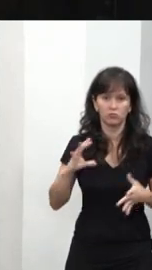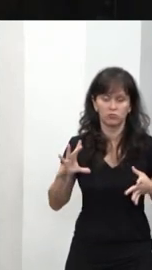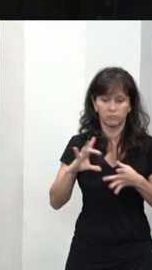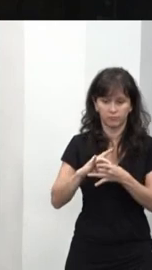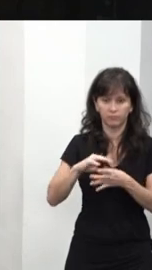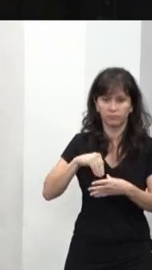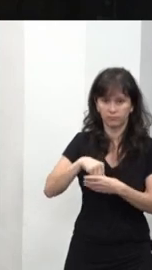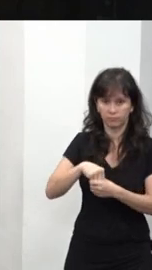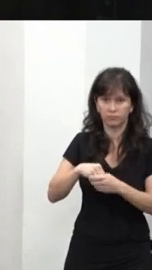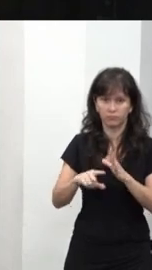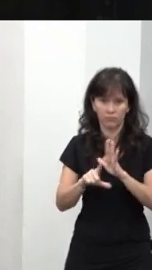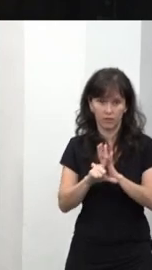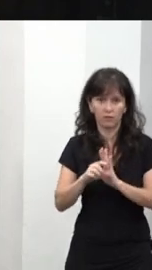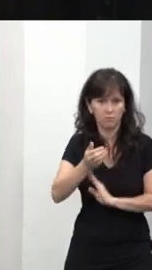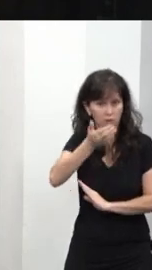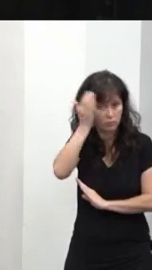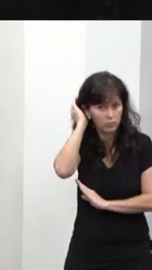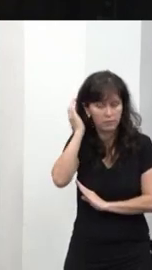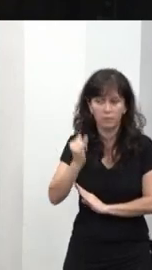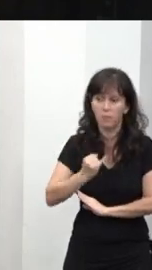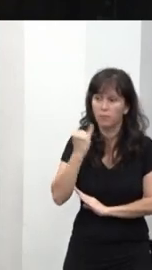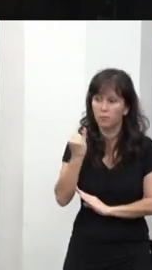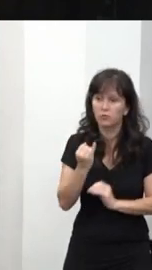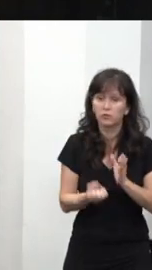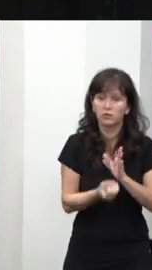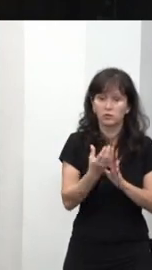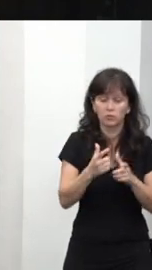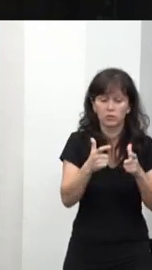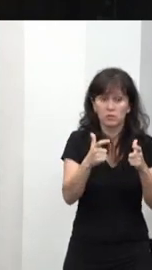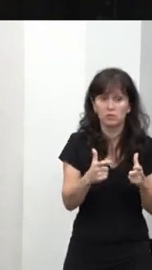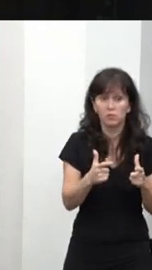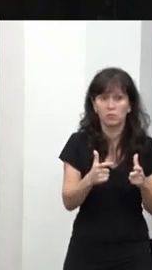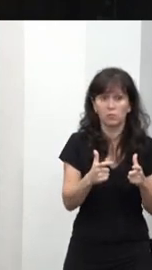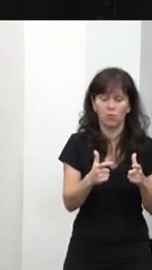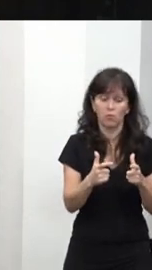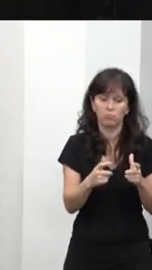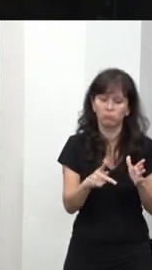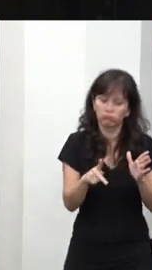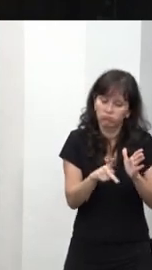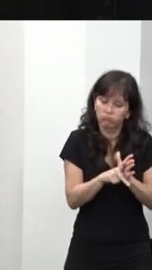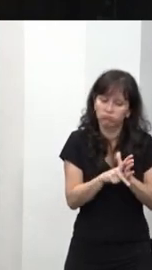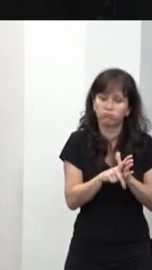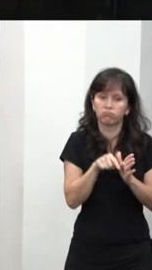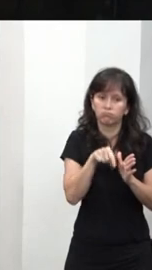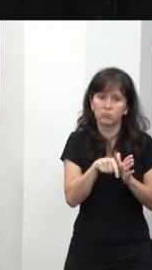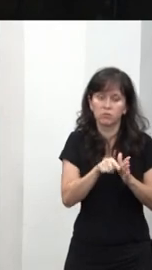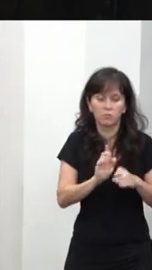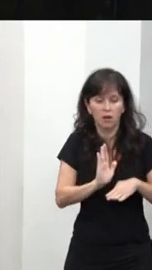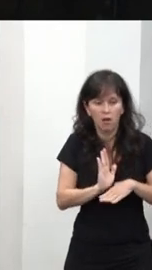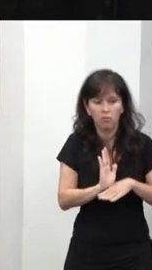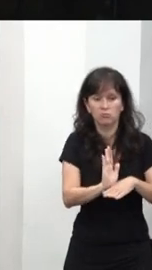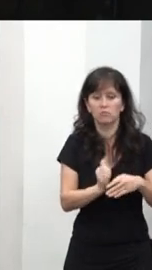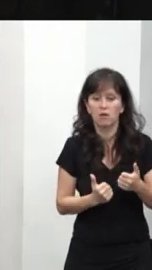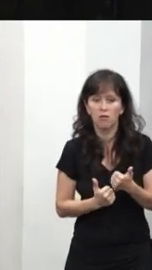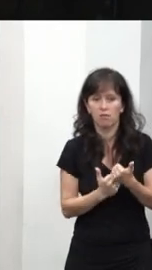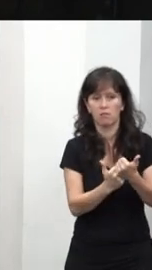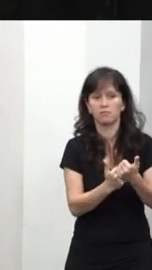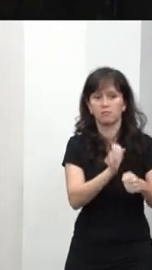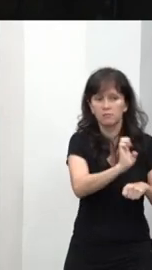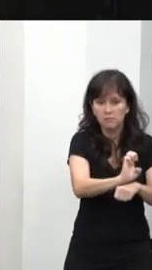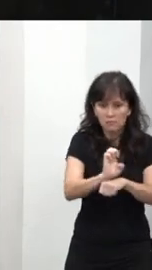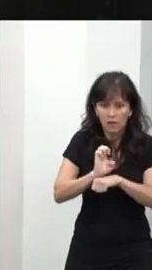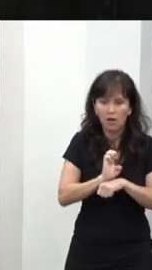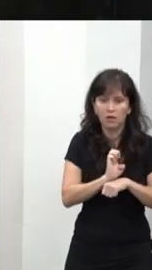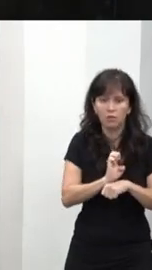criou o diagnóstico Olha é importante que a gente cria um setor específico para auxiliar os estados e principalmente os municípios na execução